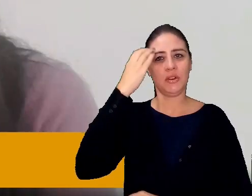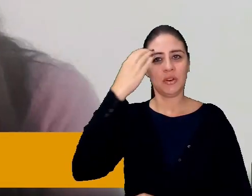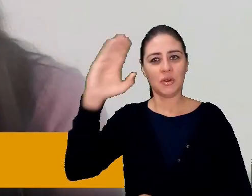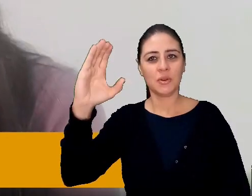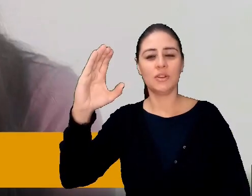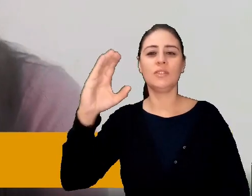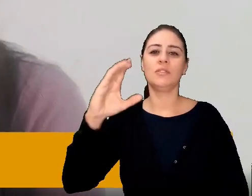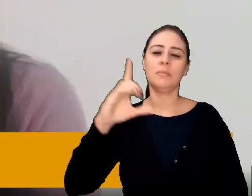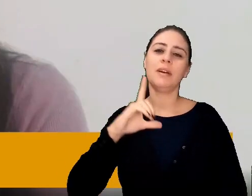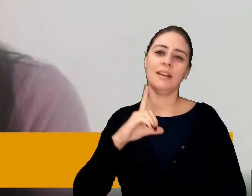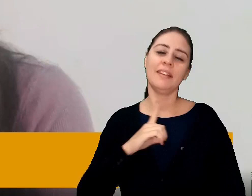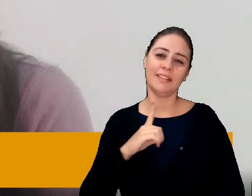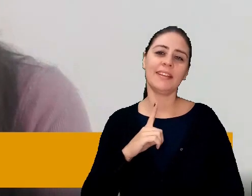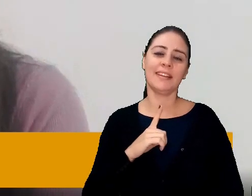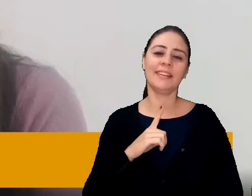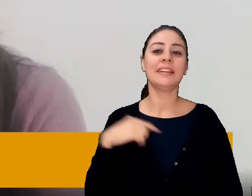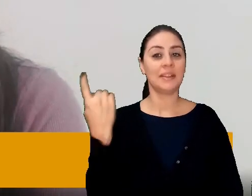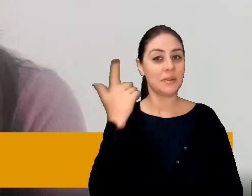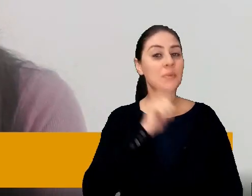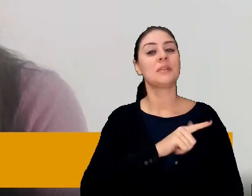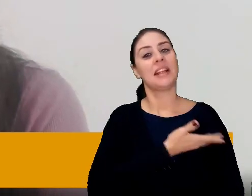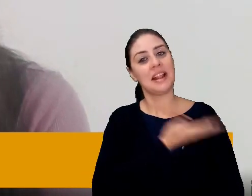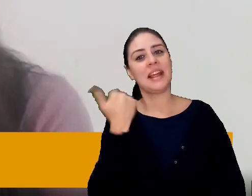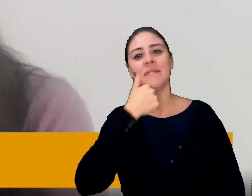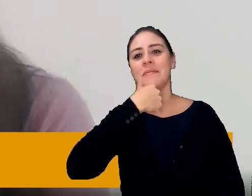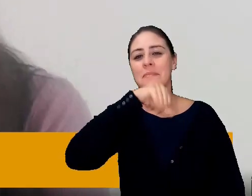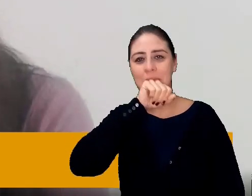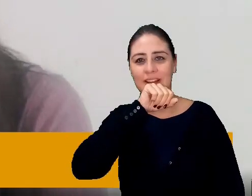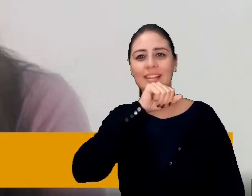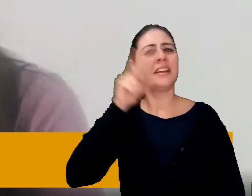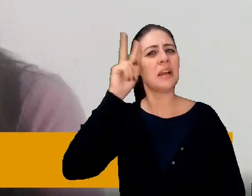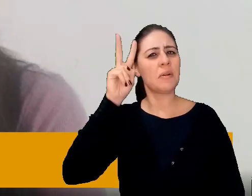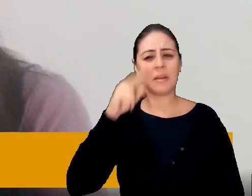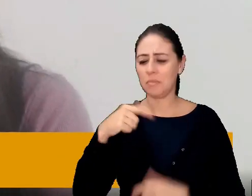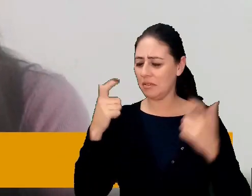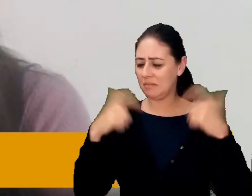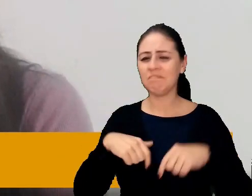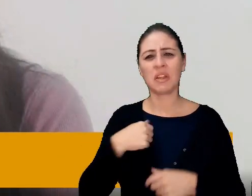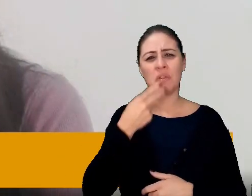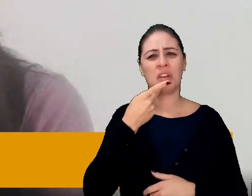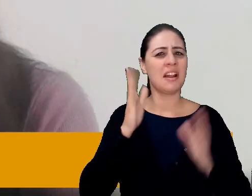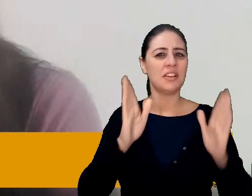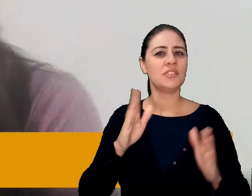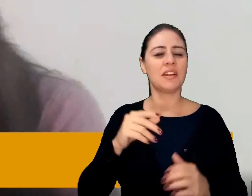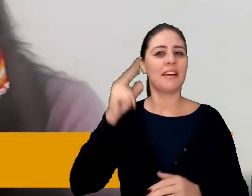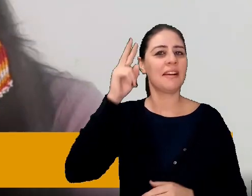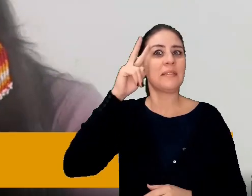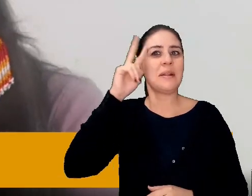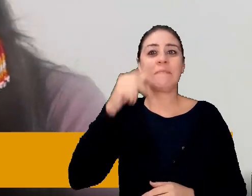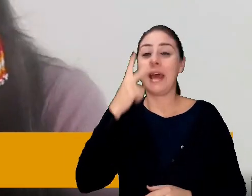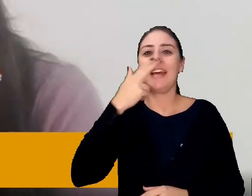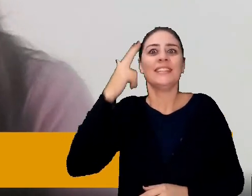histórico. Então eu consegui levar, eu lembro que eu falei isso em algum lugar, eu não lembro aonde, mas eu falei assim, meu Deus, é um sonho isso, né? Eu tô com a minha